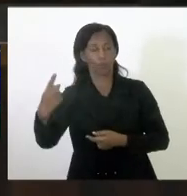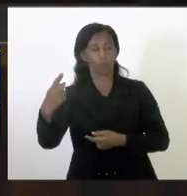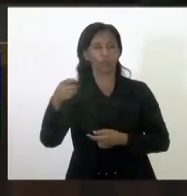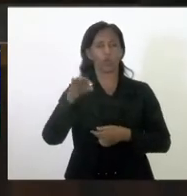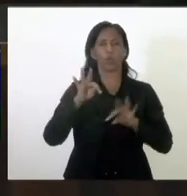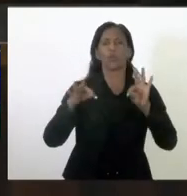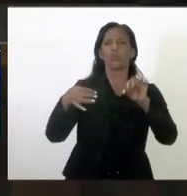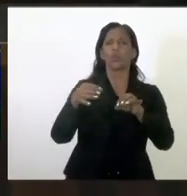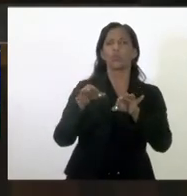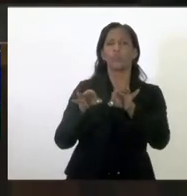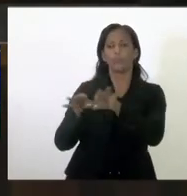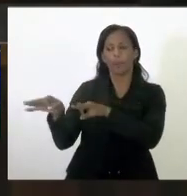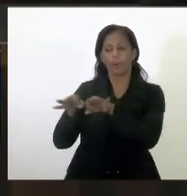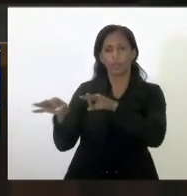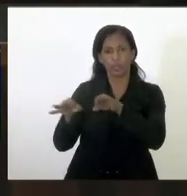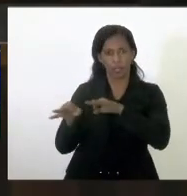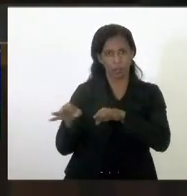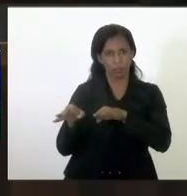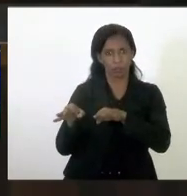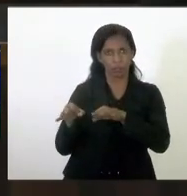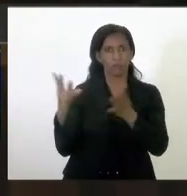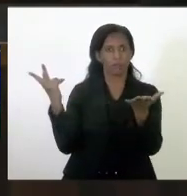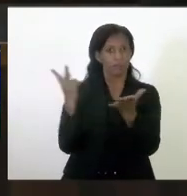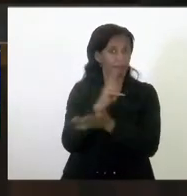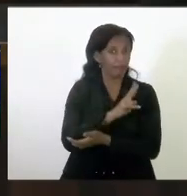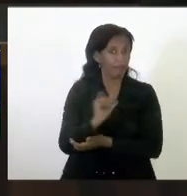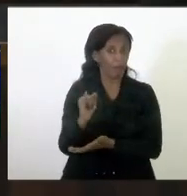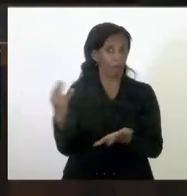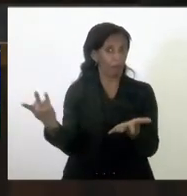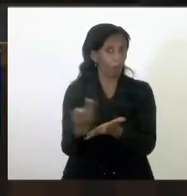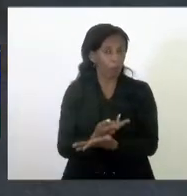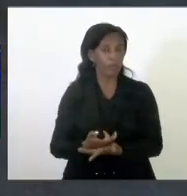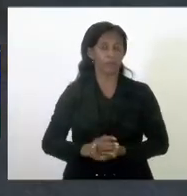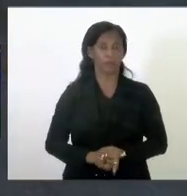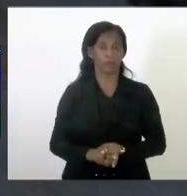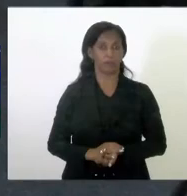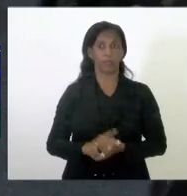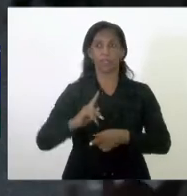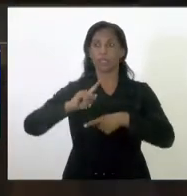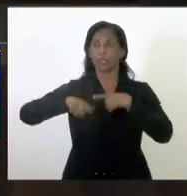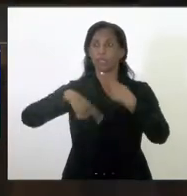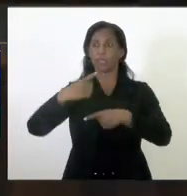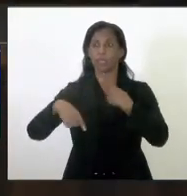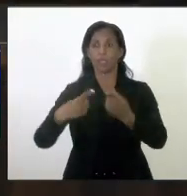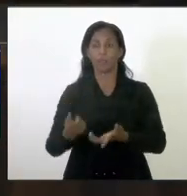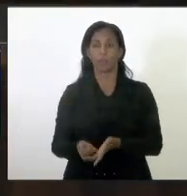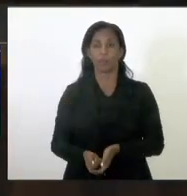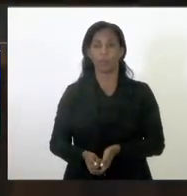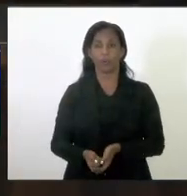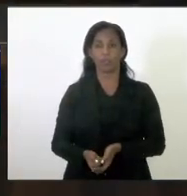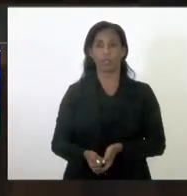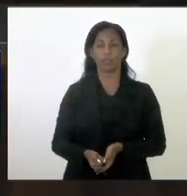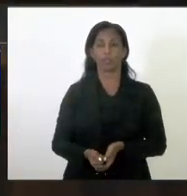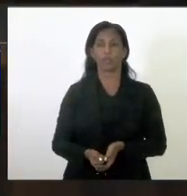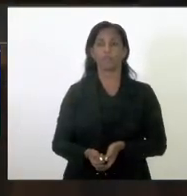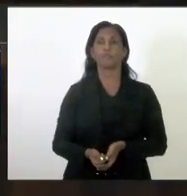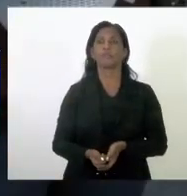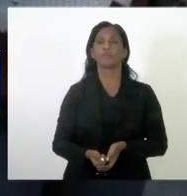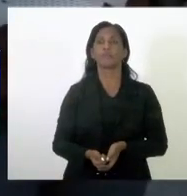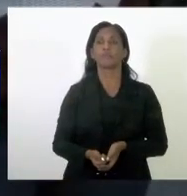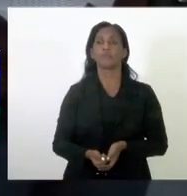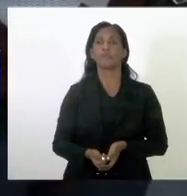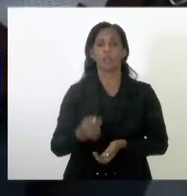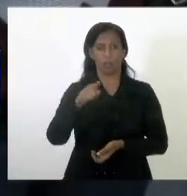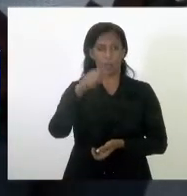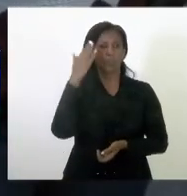baixa diligência... Então... Entendeu? Por favor. Sim. Depois eu vou falar sobre a questão que o Márcio levantou. Não, eu